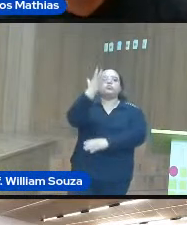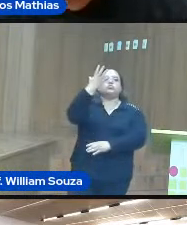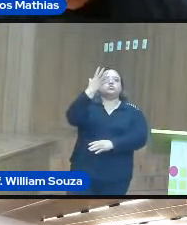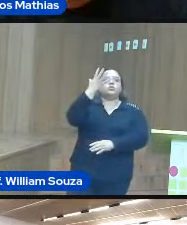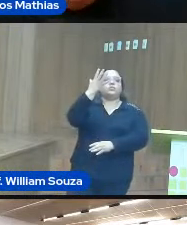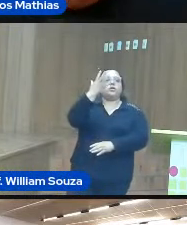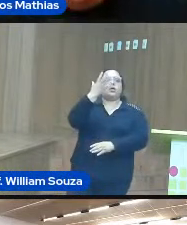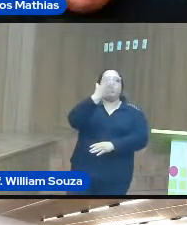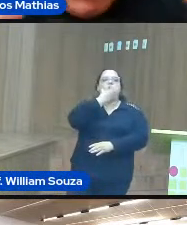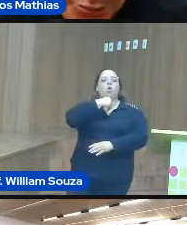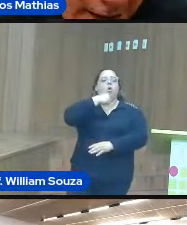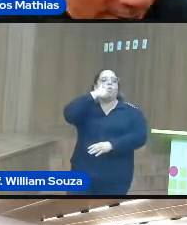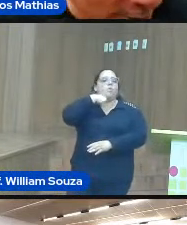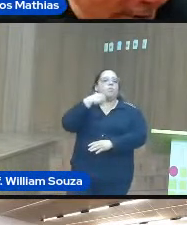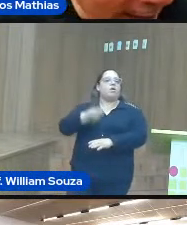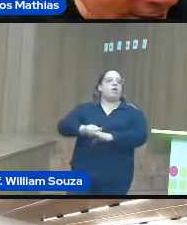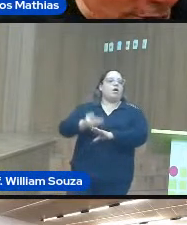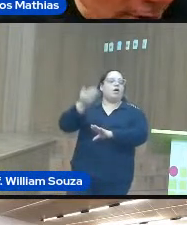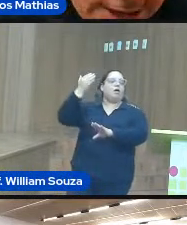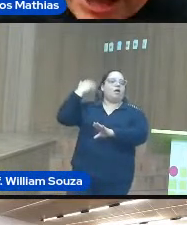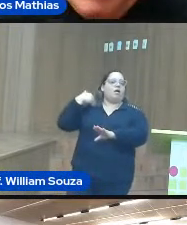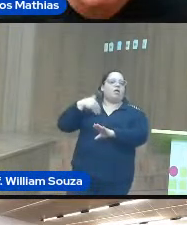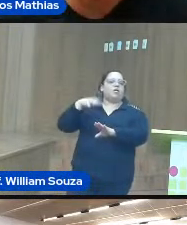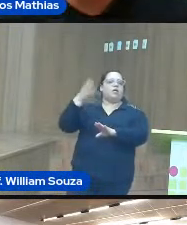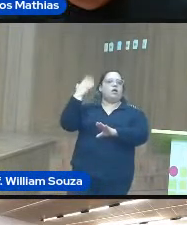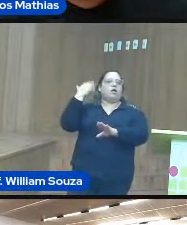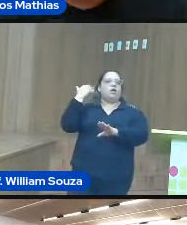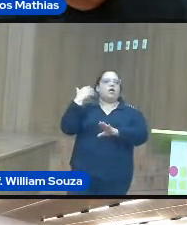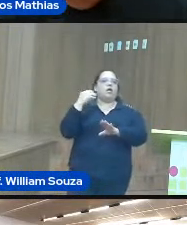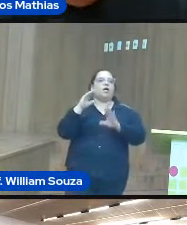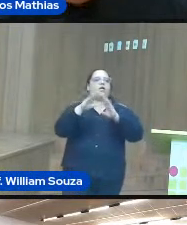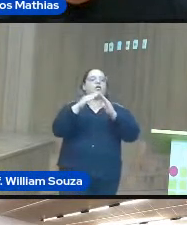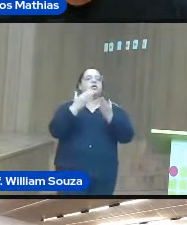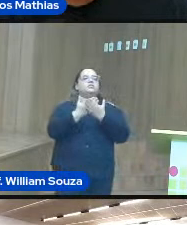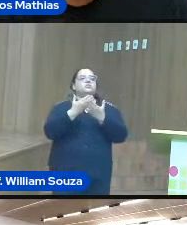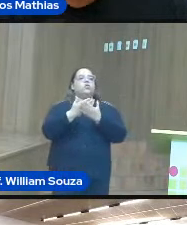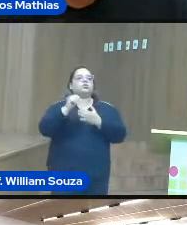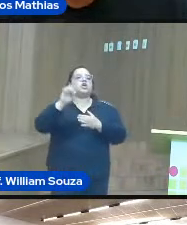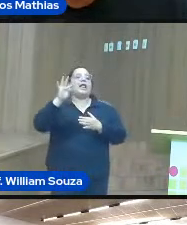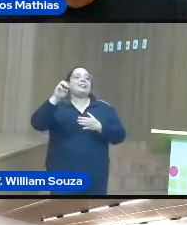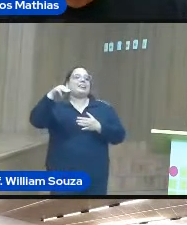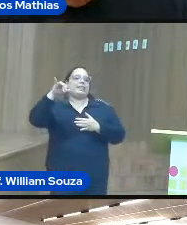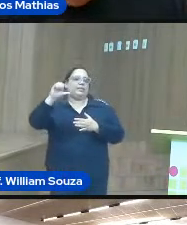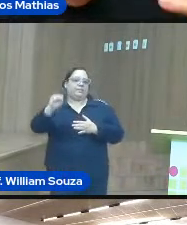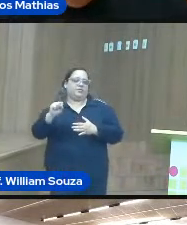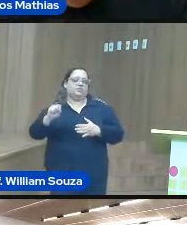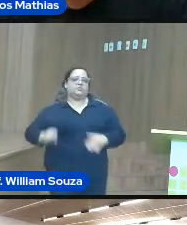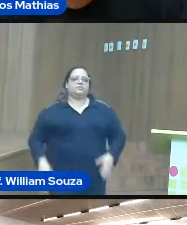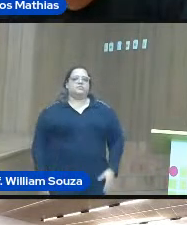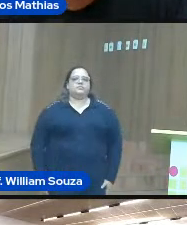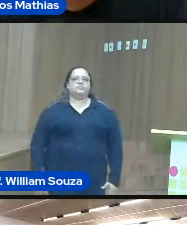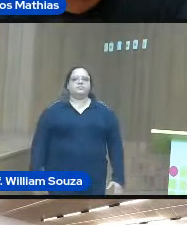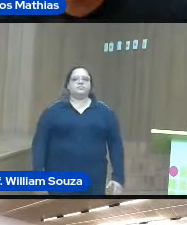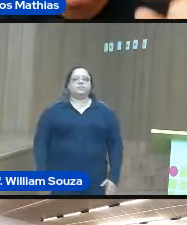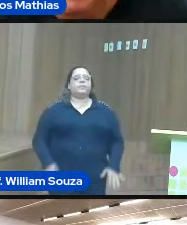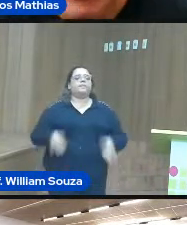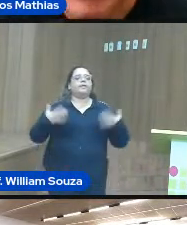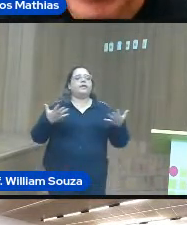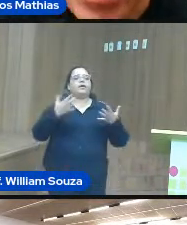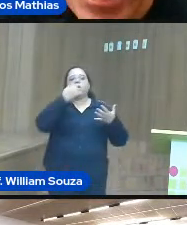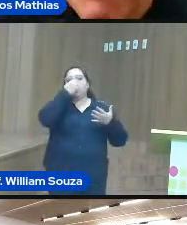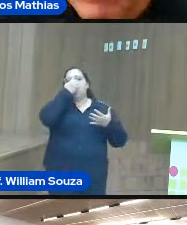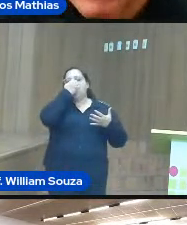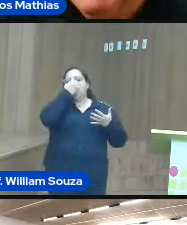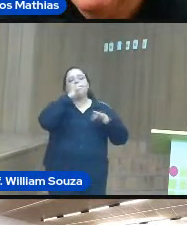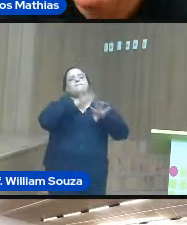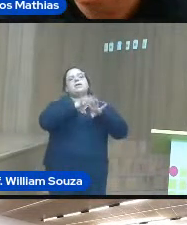cima, no centro lá do quadro, a escola de Atenas. Então, ele fala assim, nossa, a matemática já está